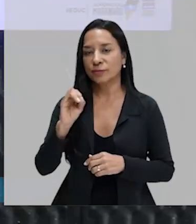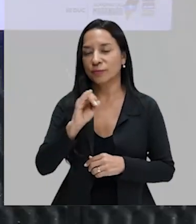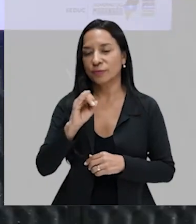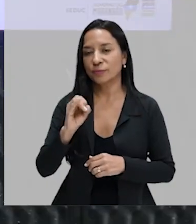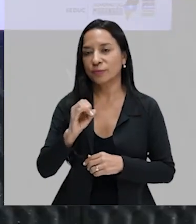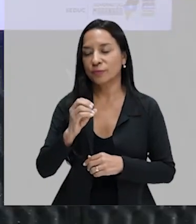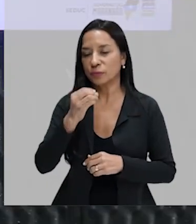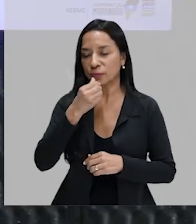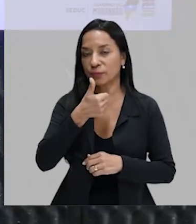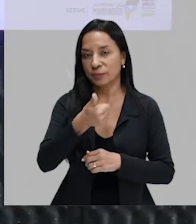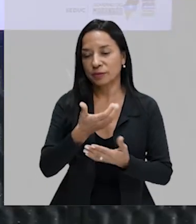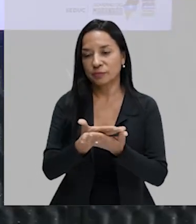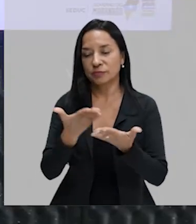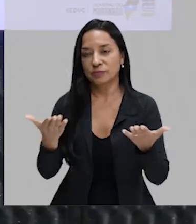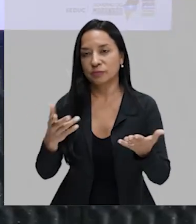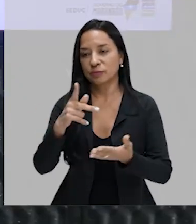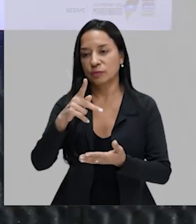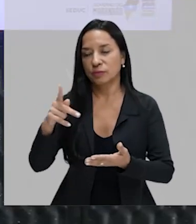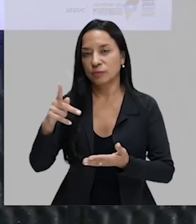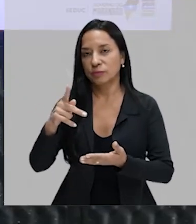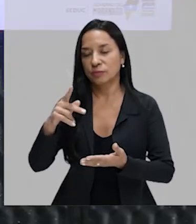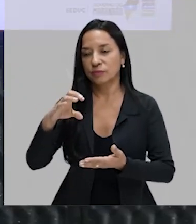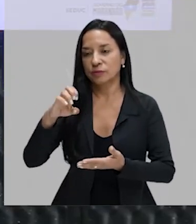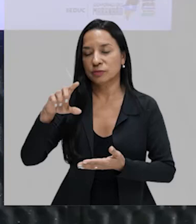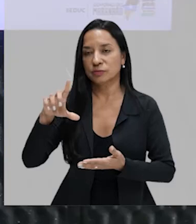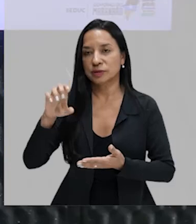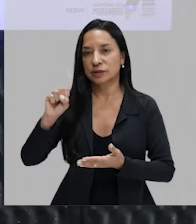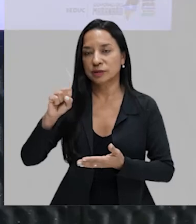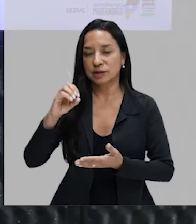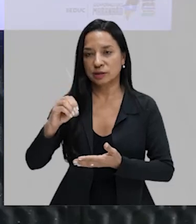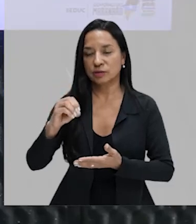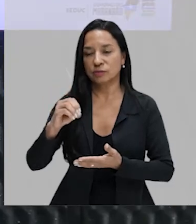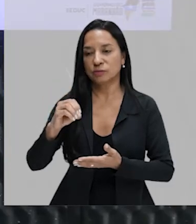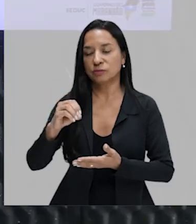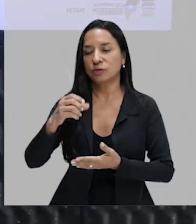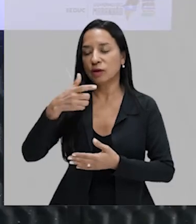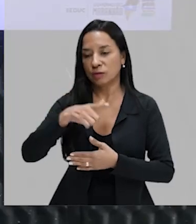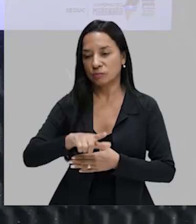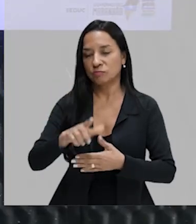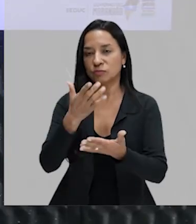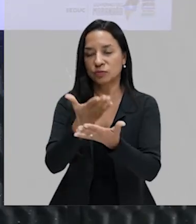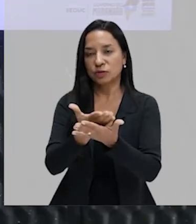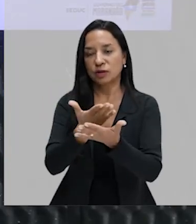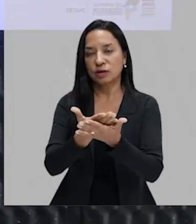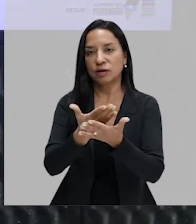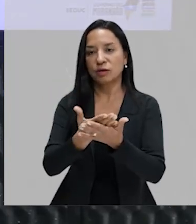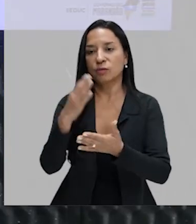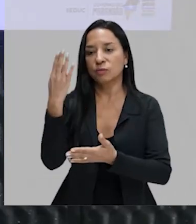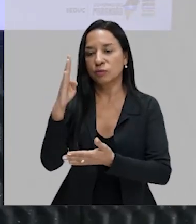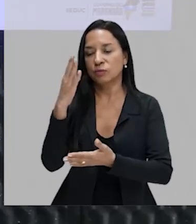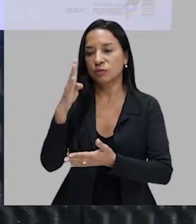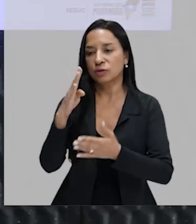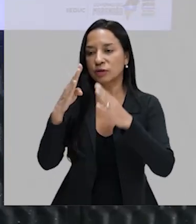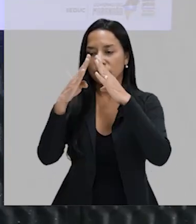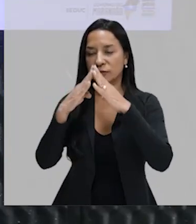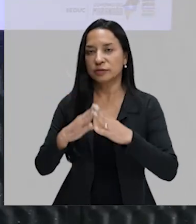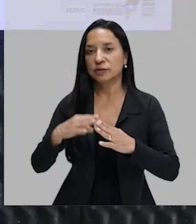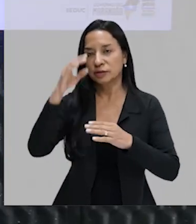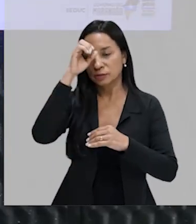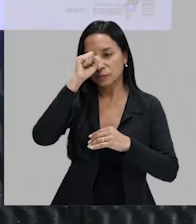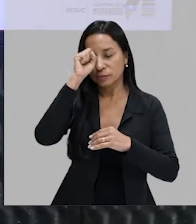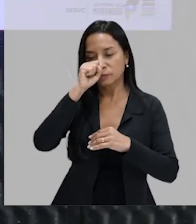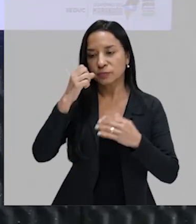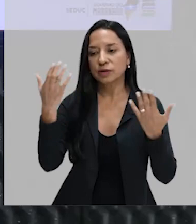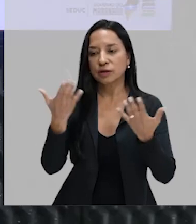Fala galerinha, tudo bem com vocês? Eu sou o professor Celso Ramos, vamos para mais uma aula de biologia no Fica em Casa Aprendendo e agora nós